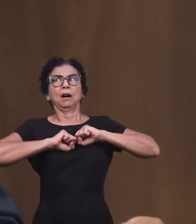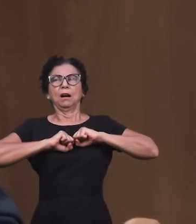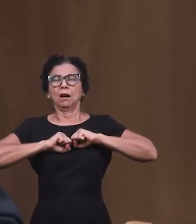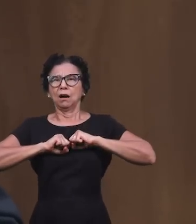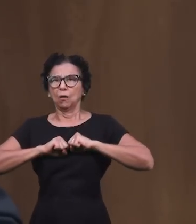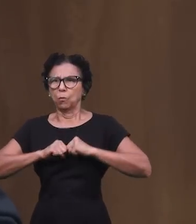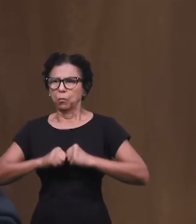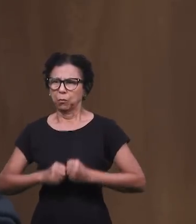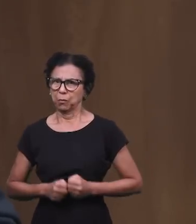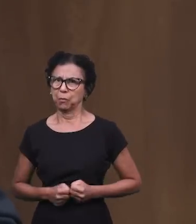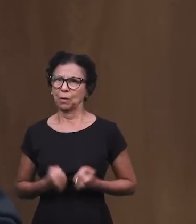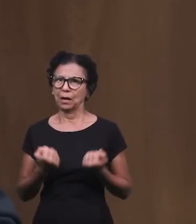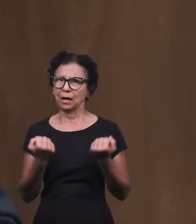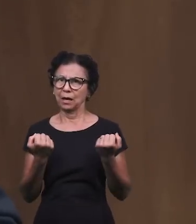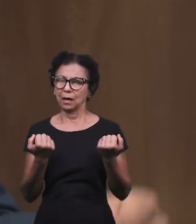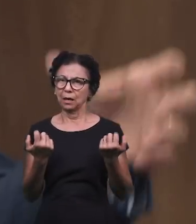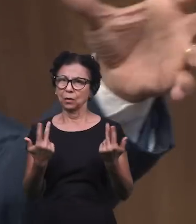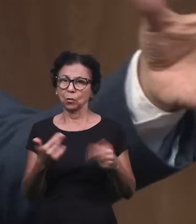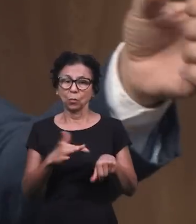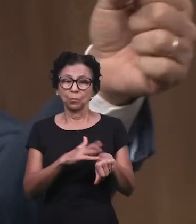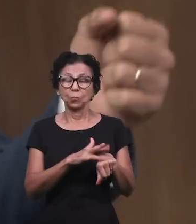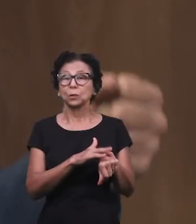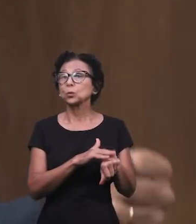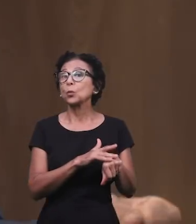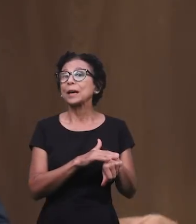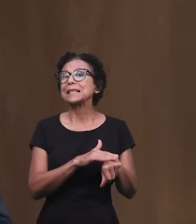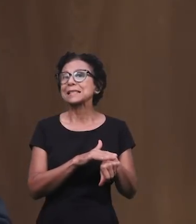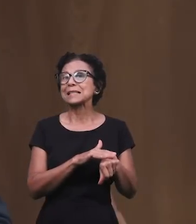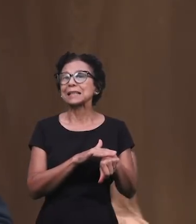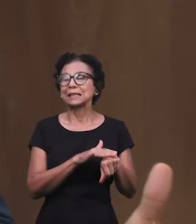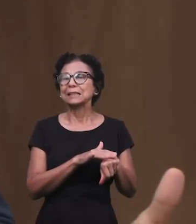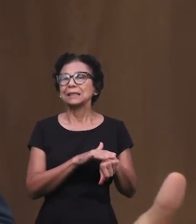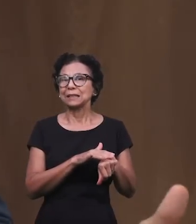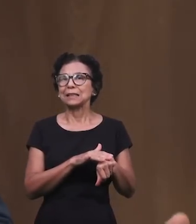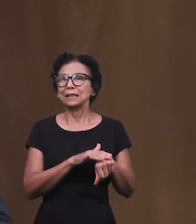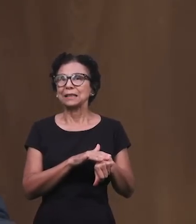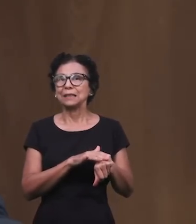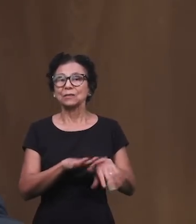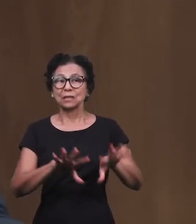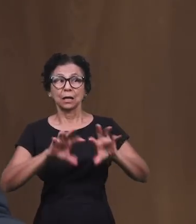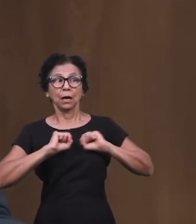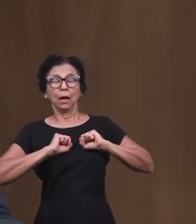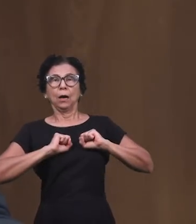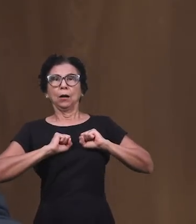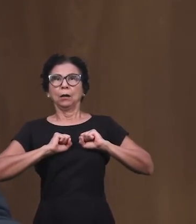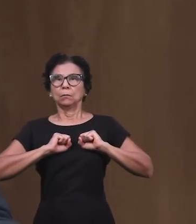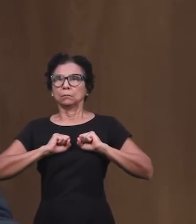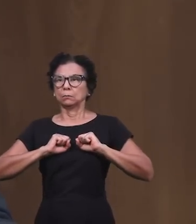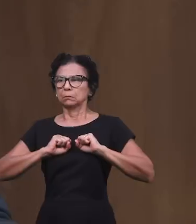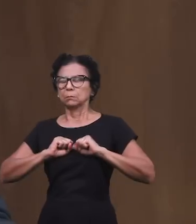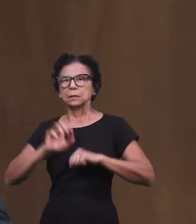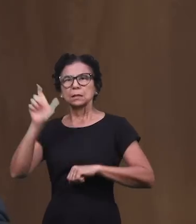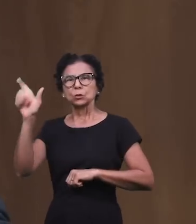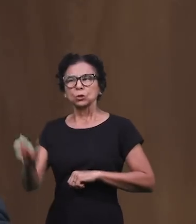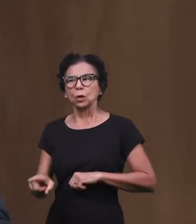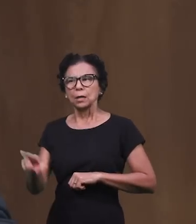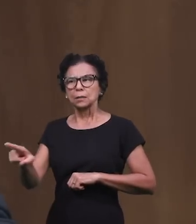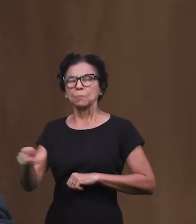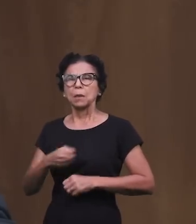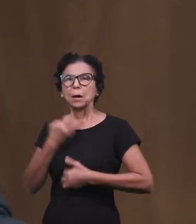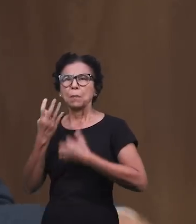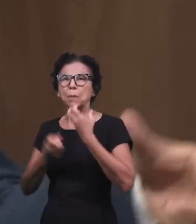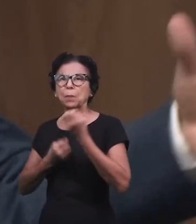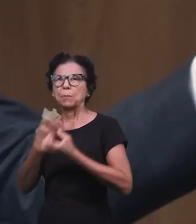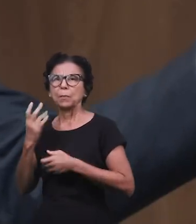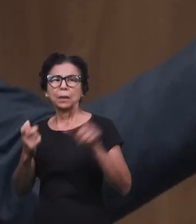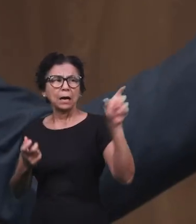contagiosa. Ela passa. Você pega a dor daquela pessoa e muitas vezes você nem ouve o outro lado. Né? Às vezes